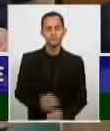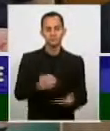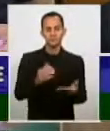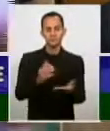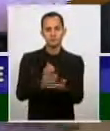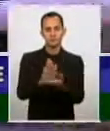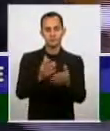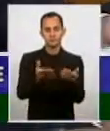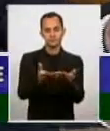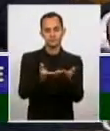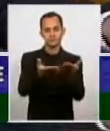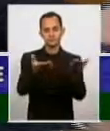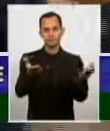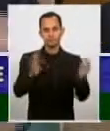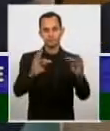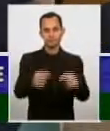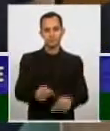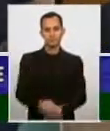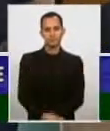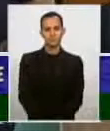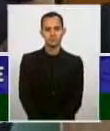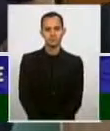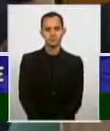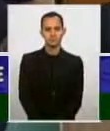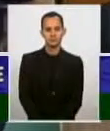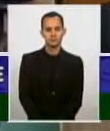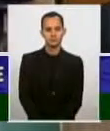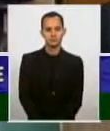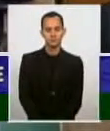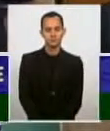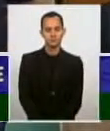Aprovado por unanimidade.